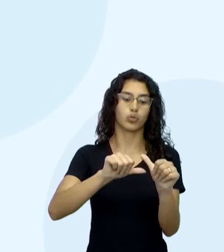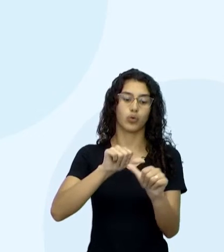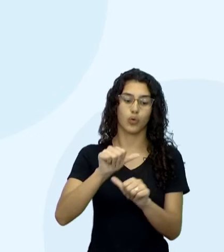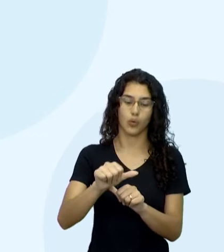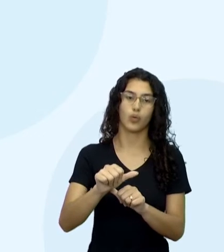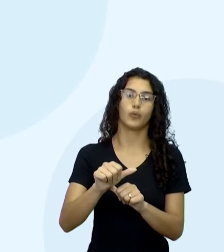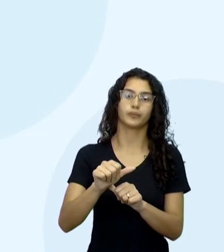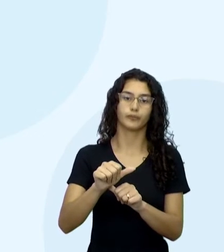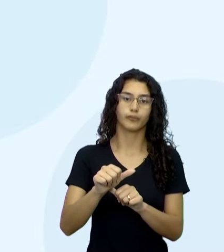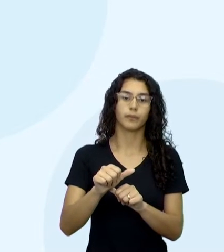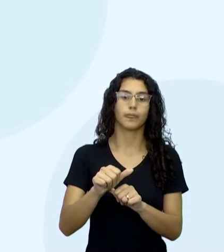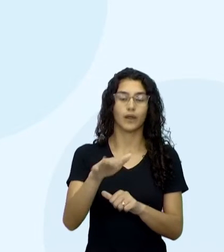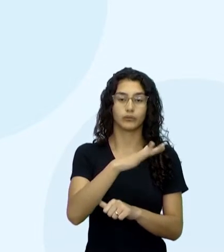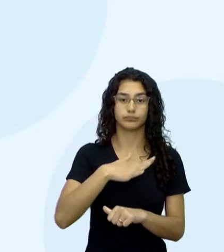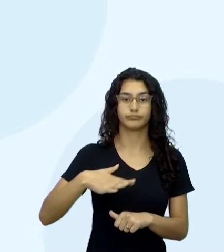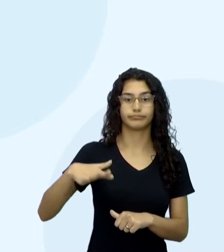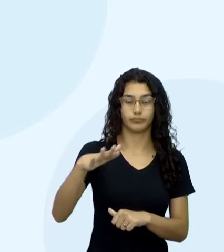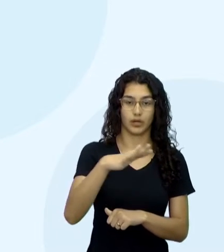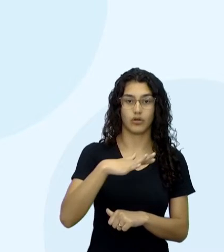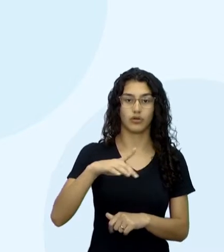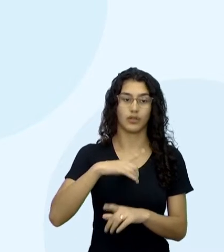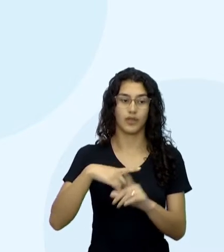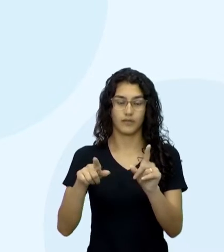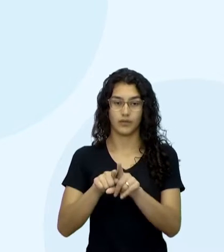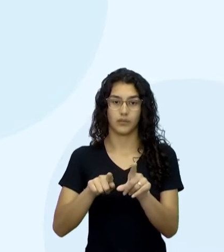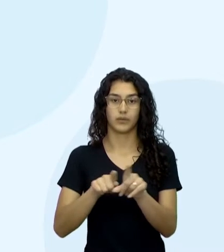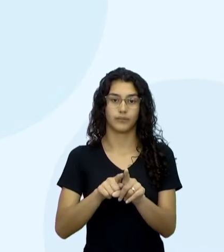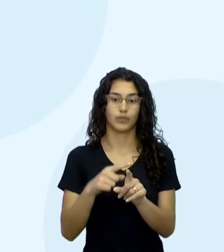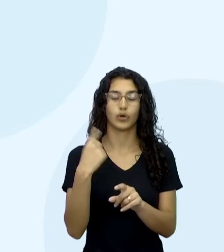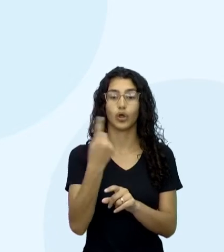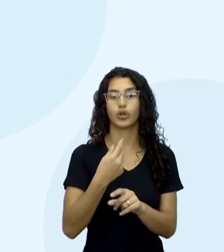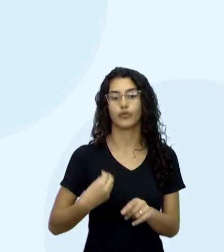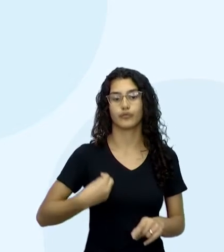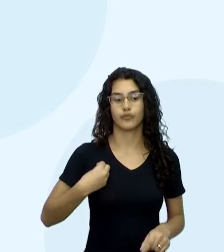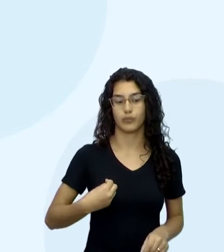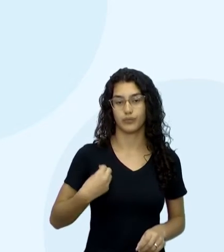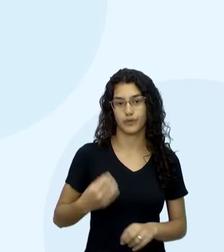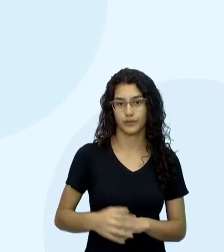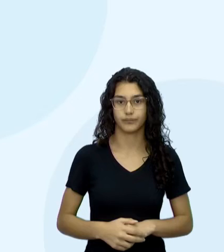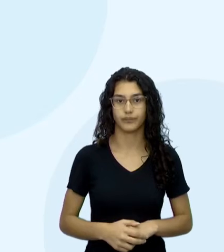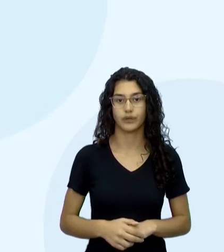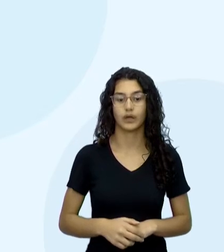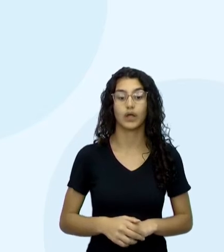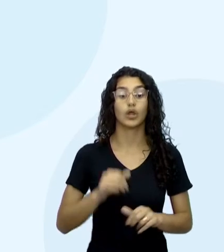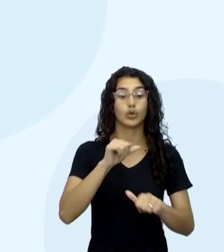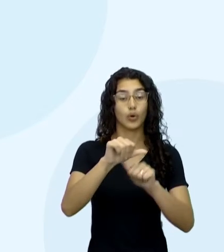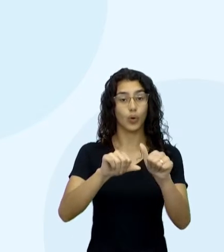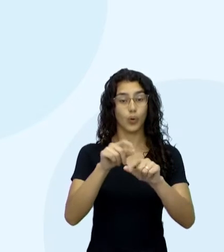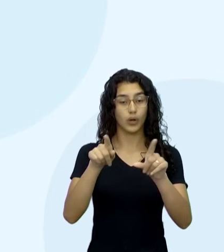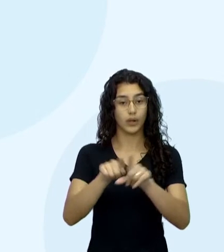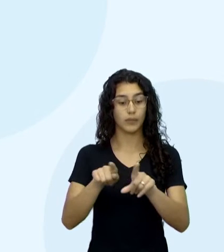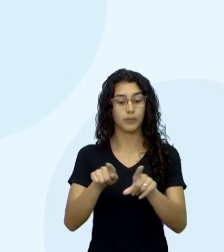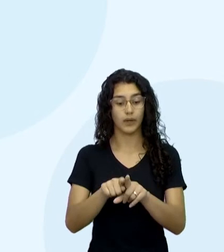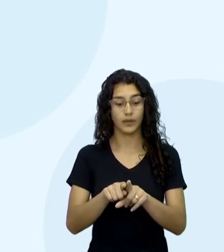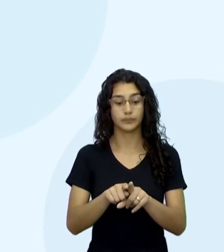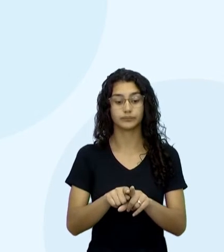modificou o ambiente o meio ambiente em que a gente vive e modificou